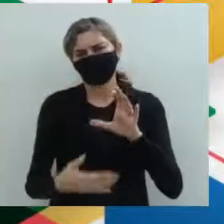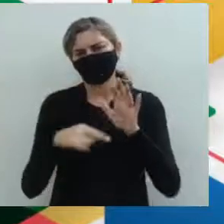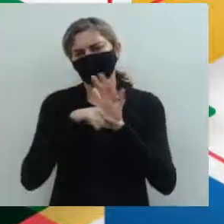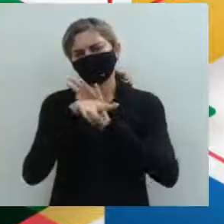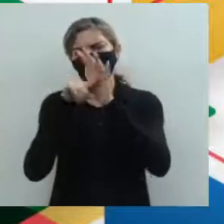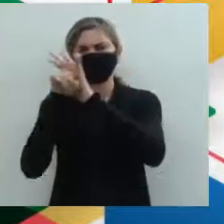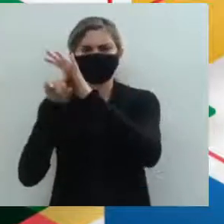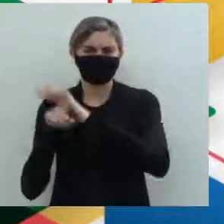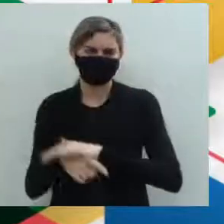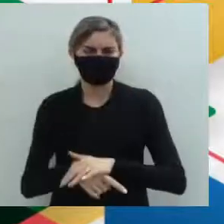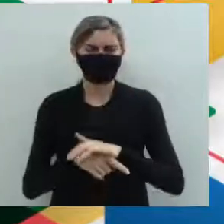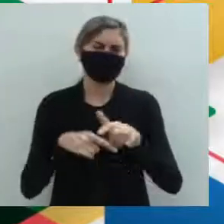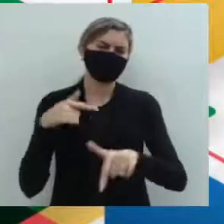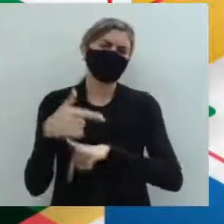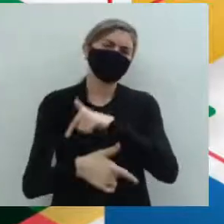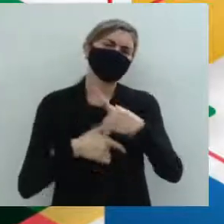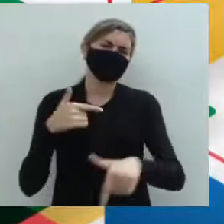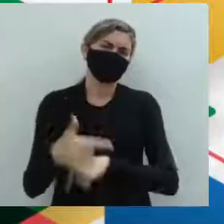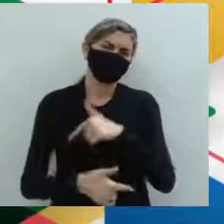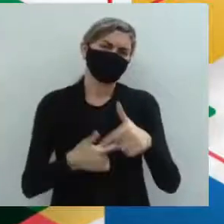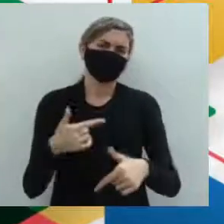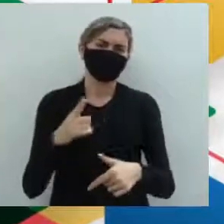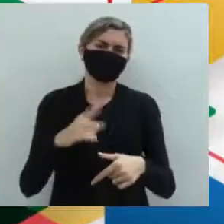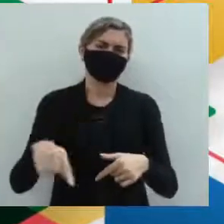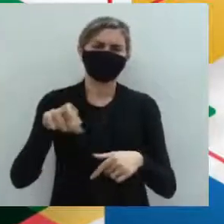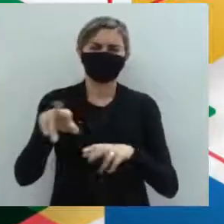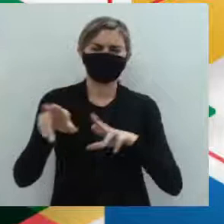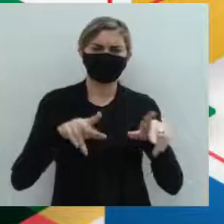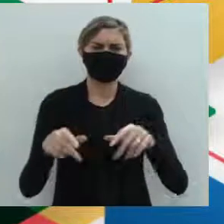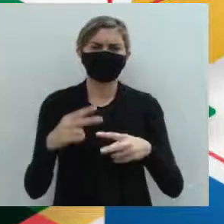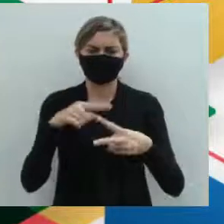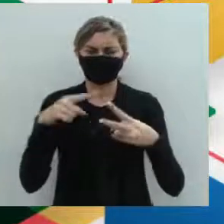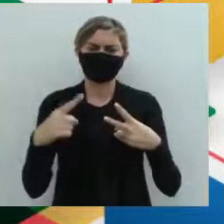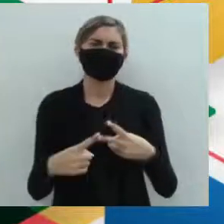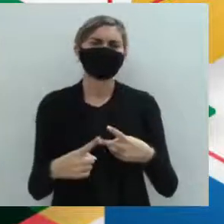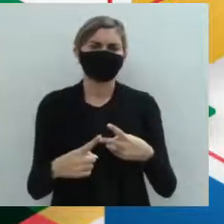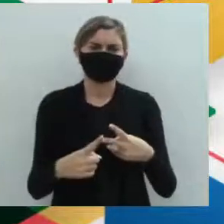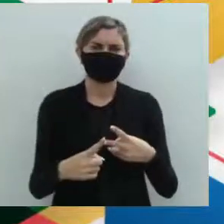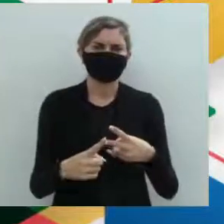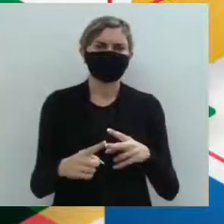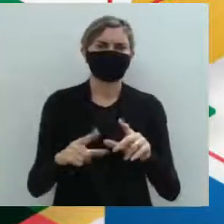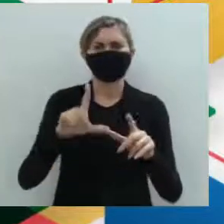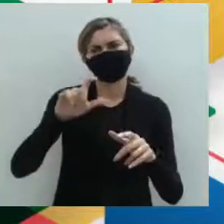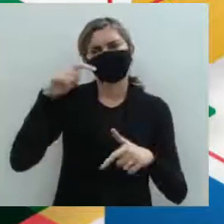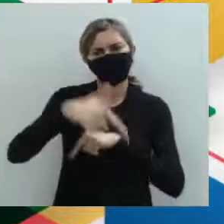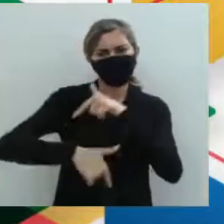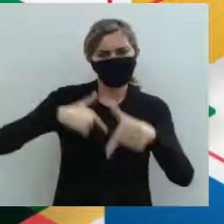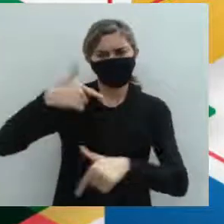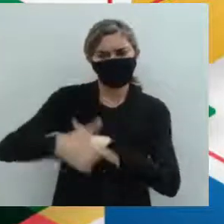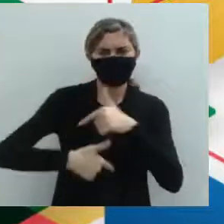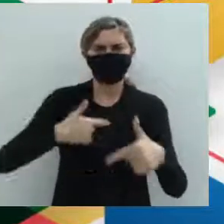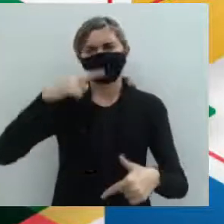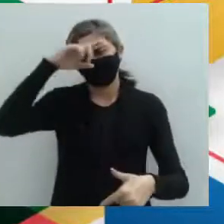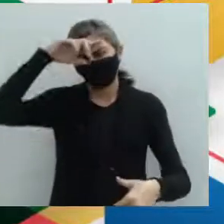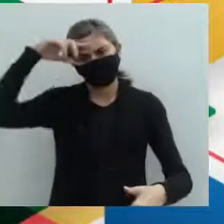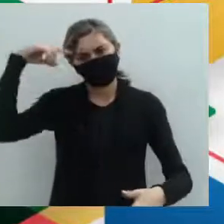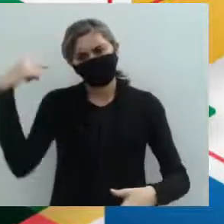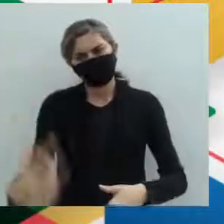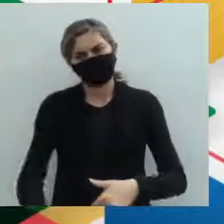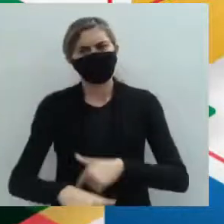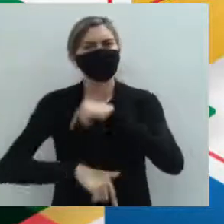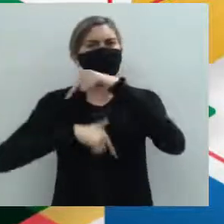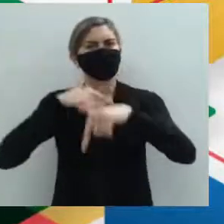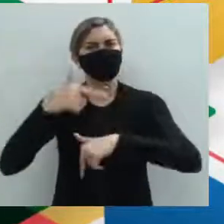Hannah Arendt sobre o trabalho reside nessa distinção entre os dois planos, o labor e o